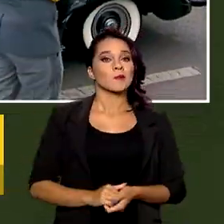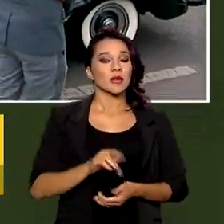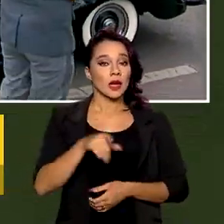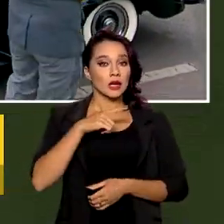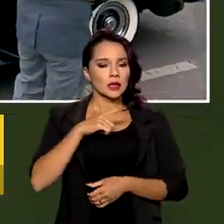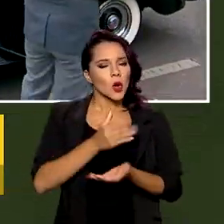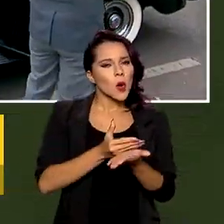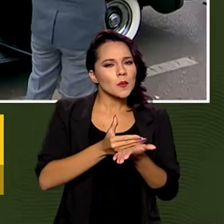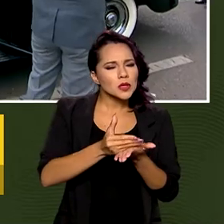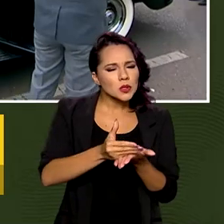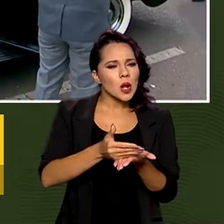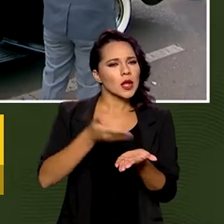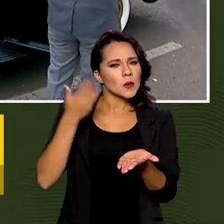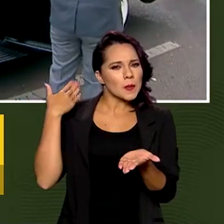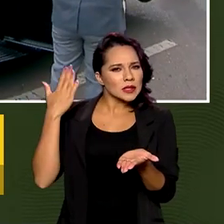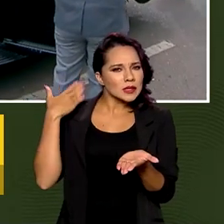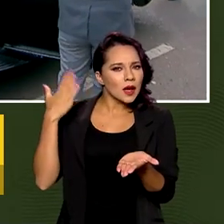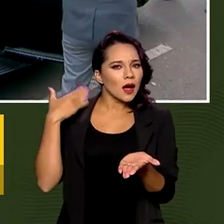tem origem lá